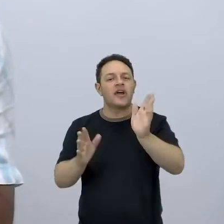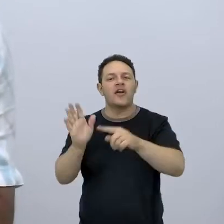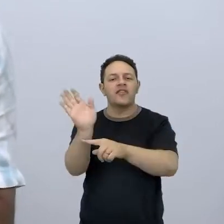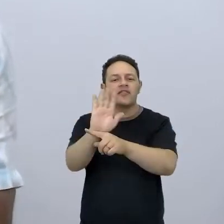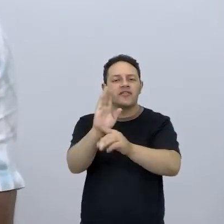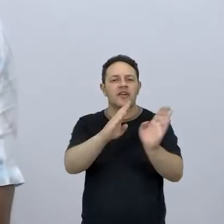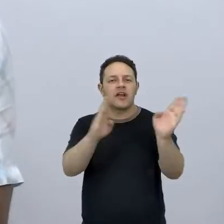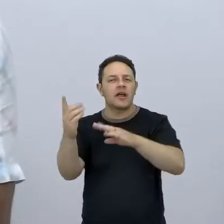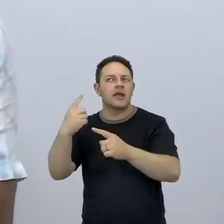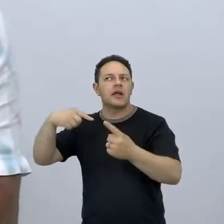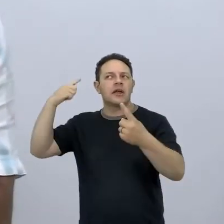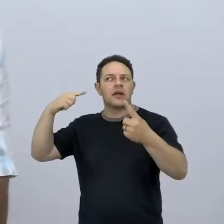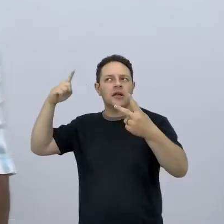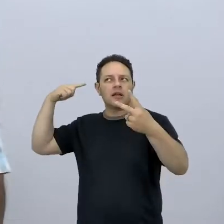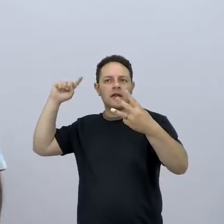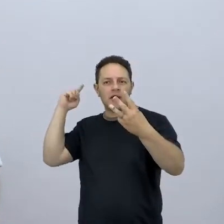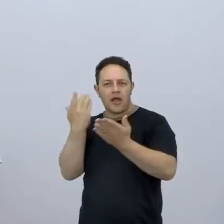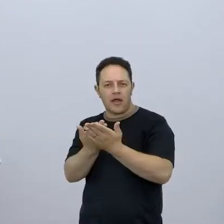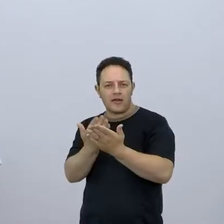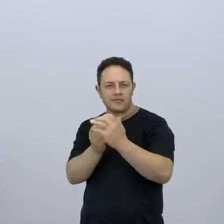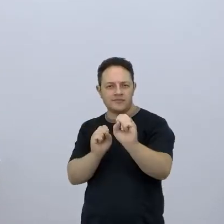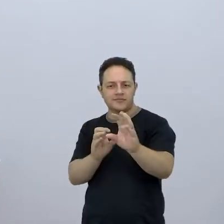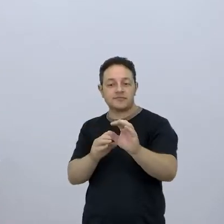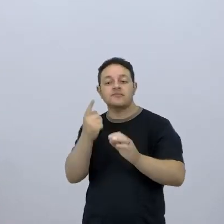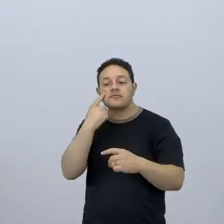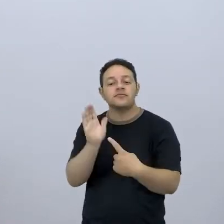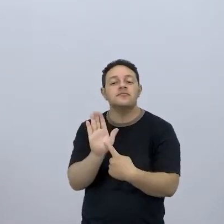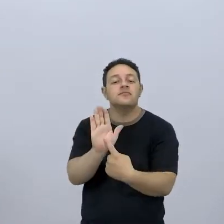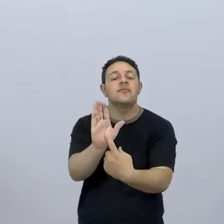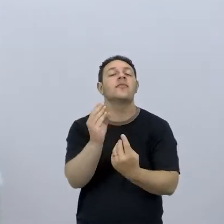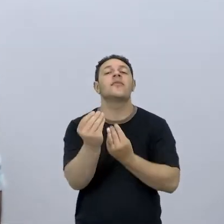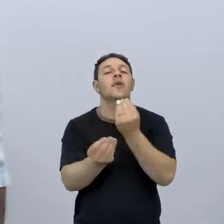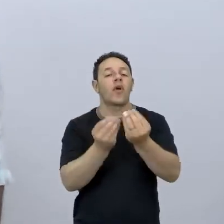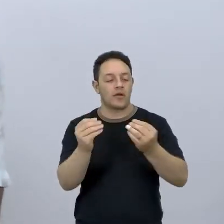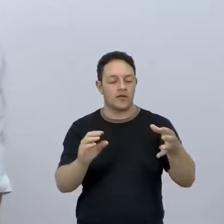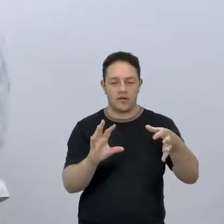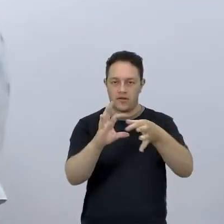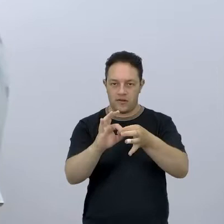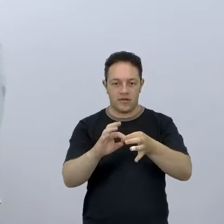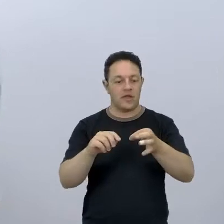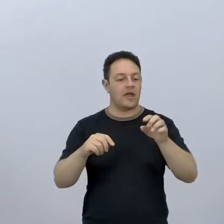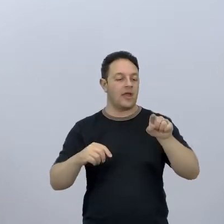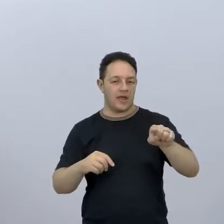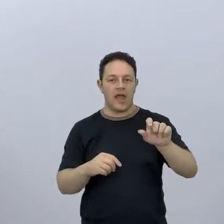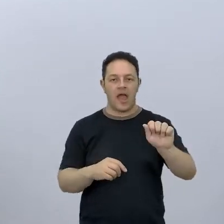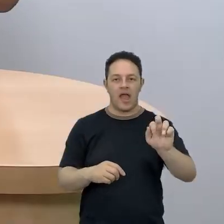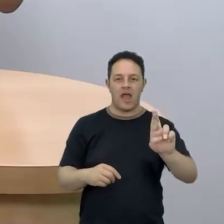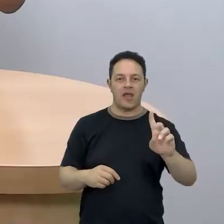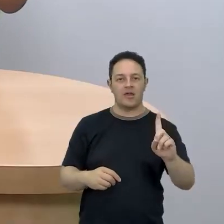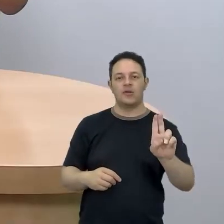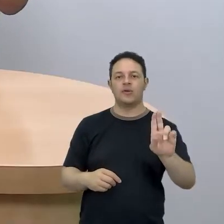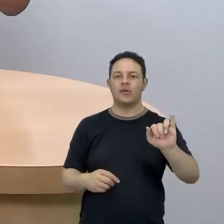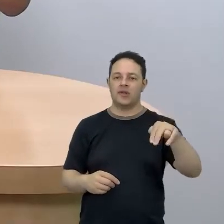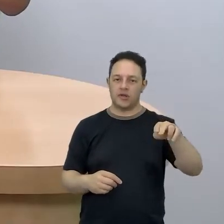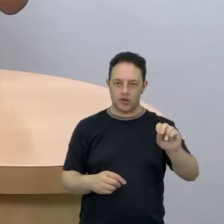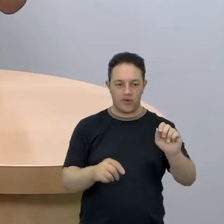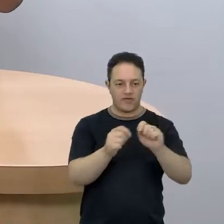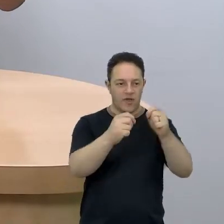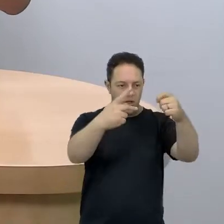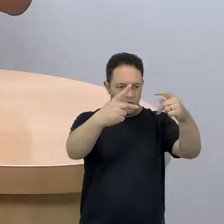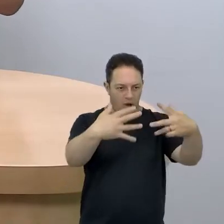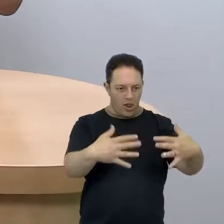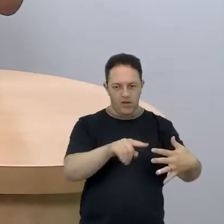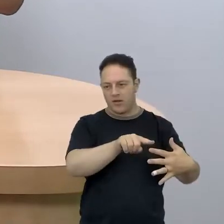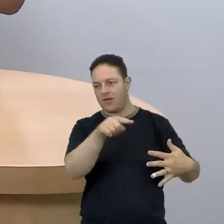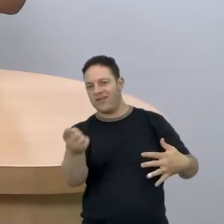há umas 3 aulas atrás, mostrando, né, a relação entre o Arduino e o Scratch, porque dá pra programar o Arduino no Scratch. Você Olha